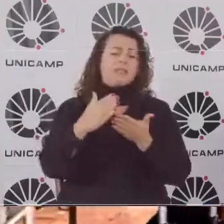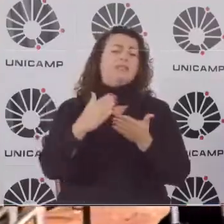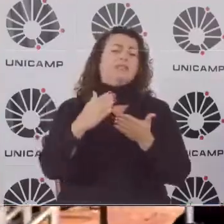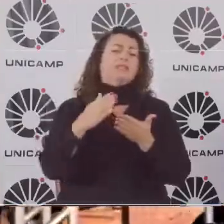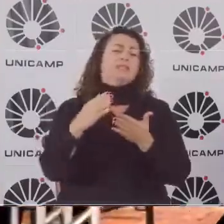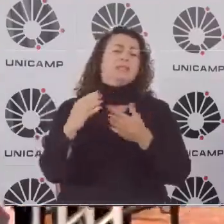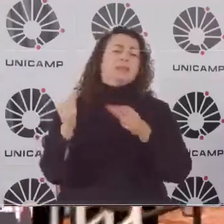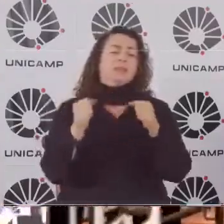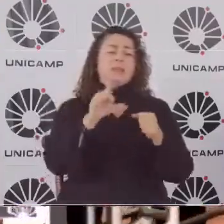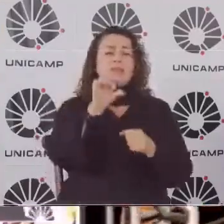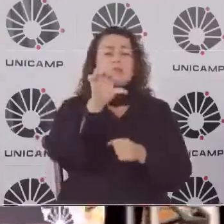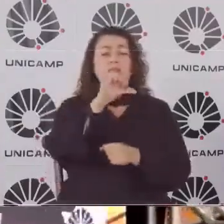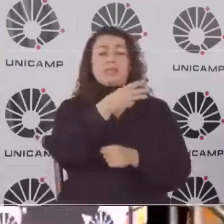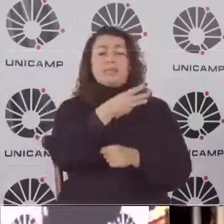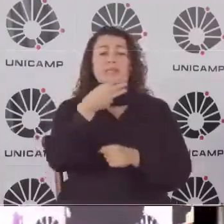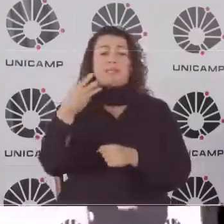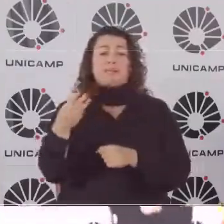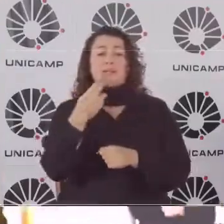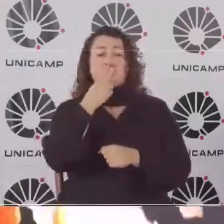1933